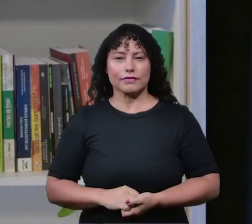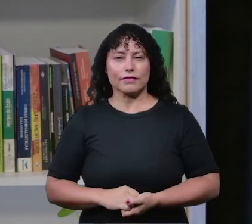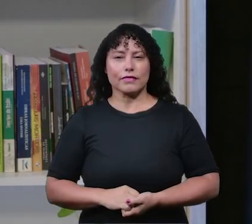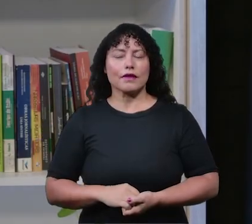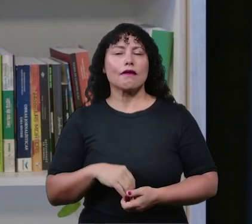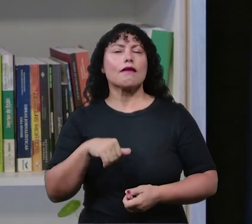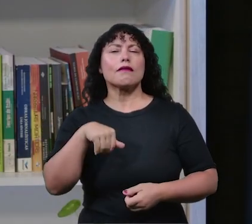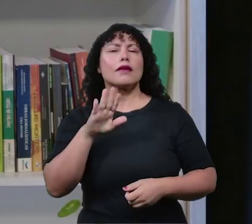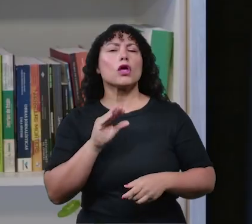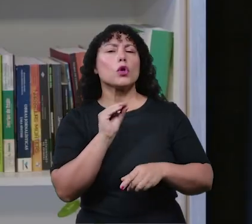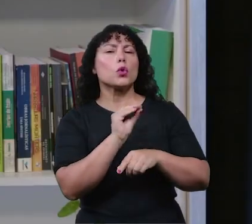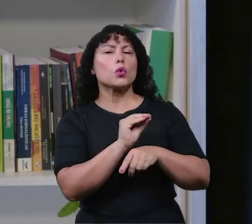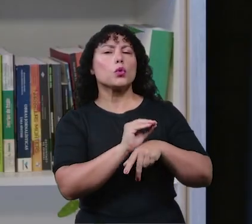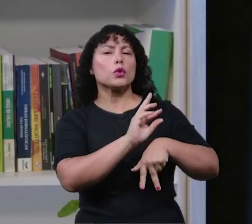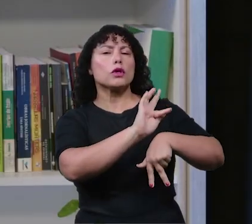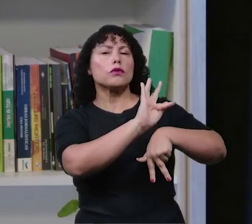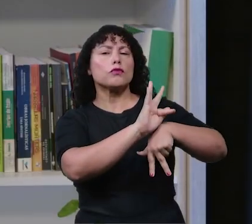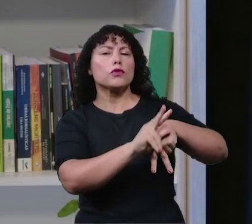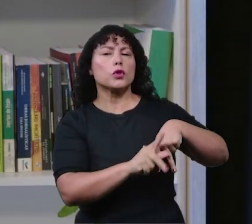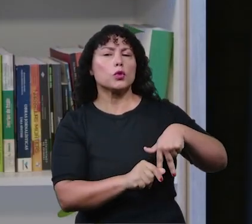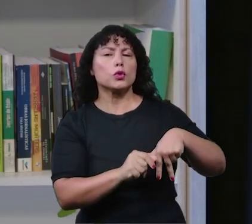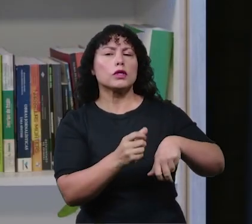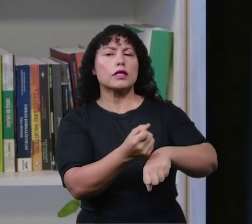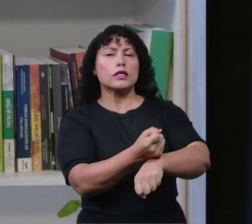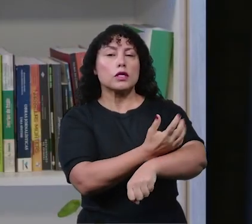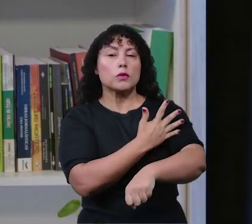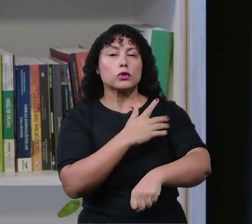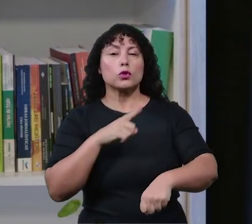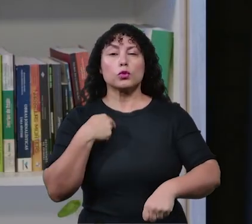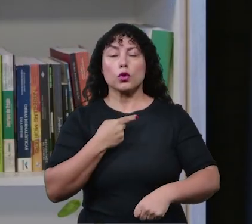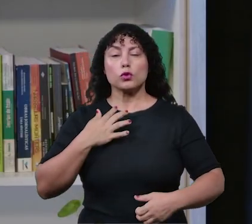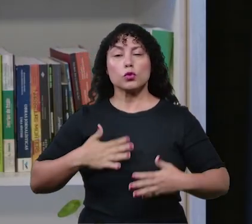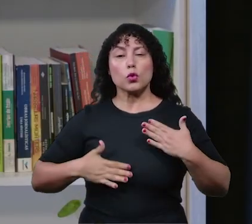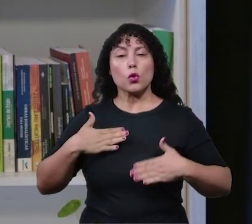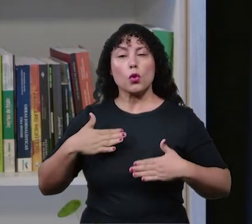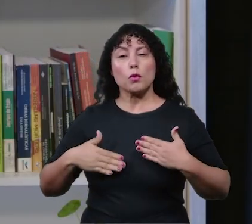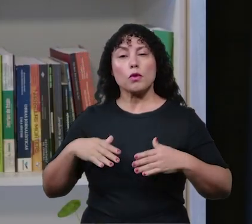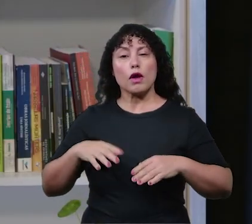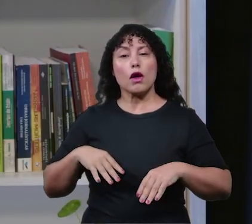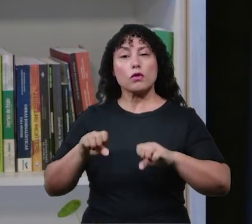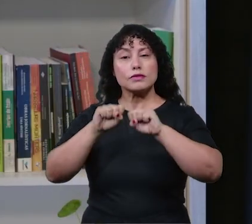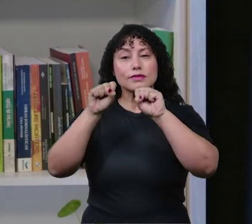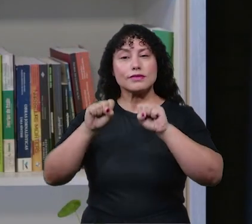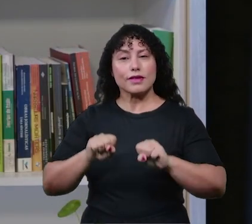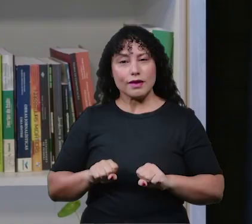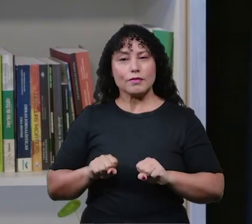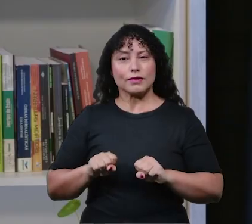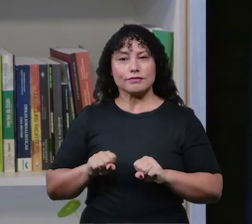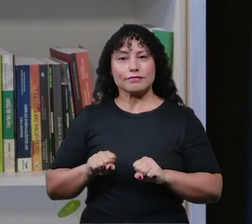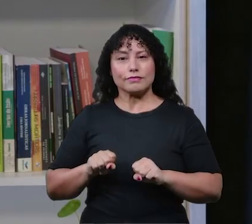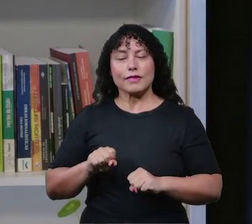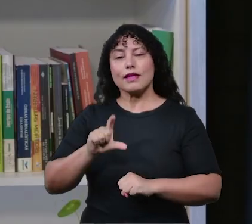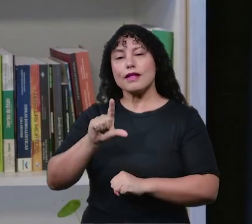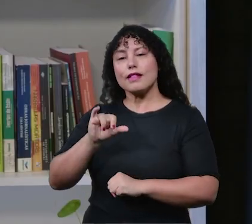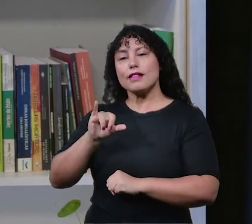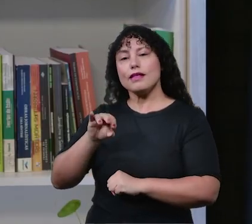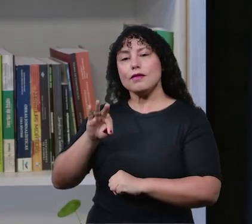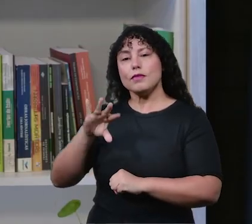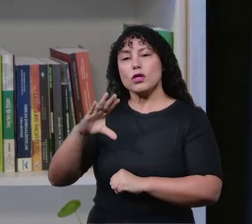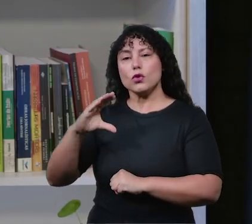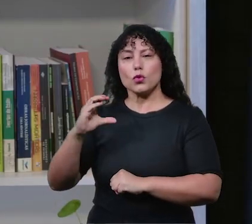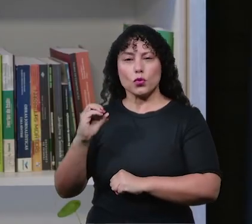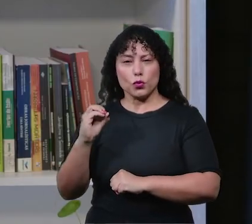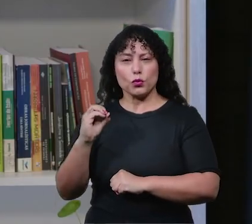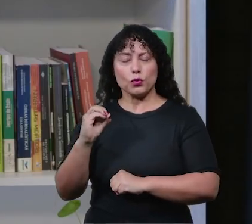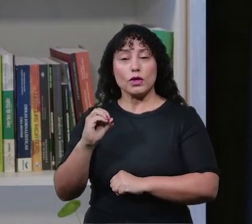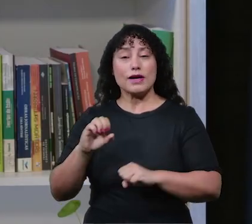corpo. Quem cuida fisiologicamente das emoções do nosso corpo é um sistema chamado sistema